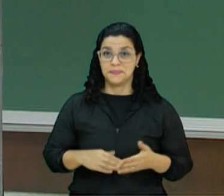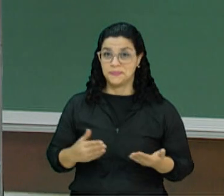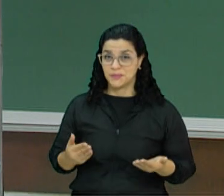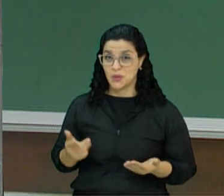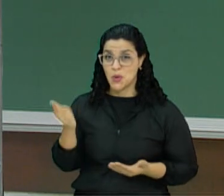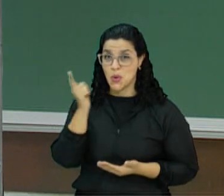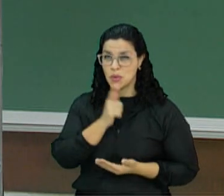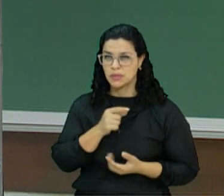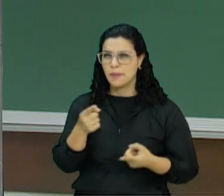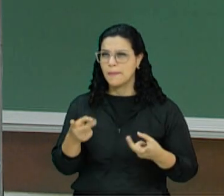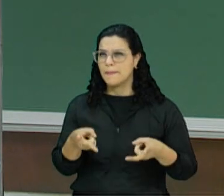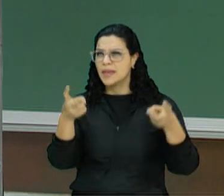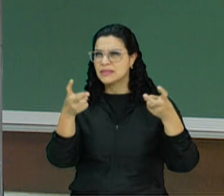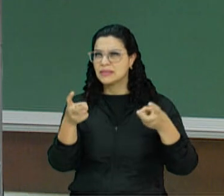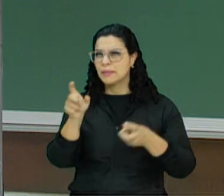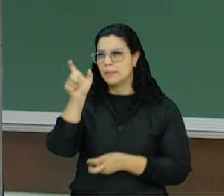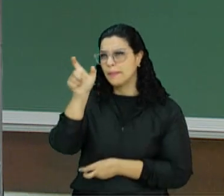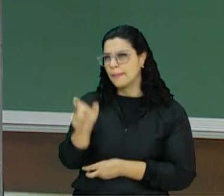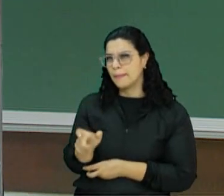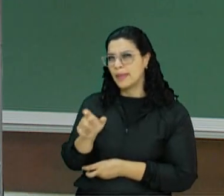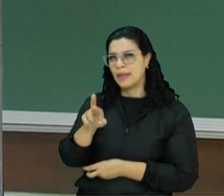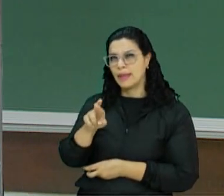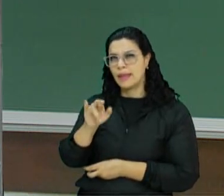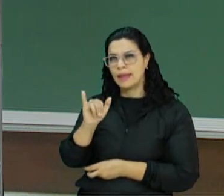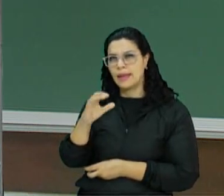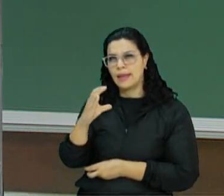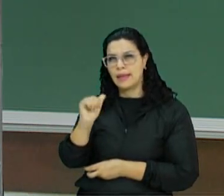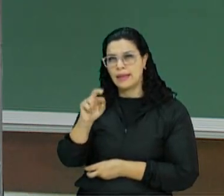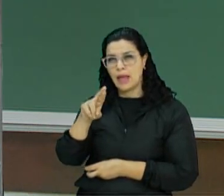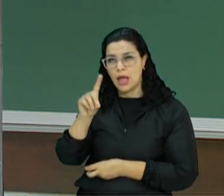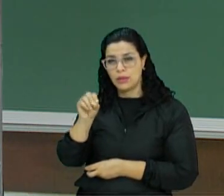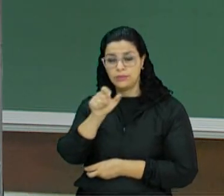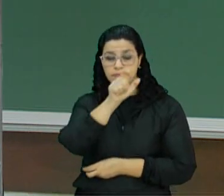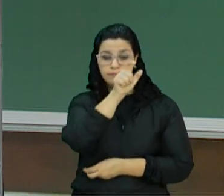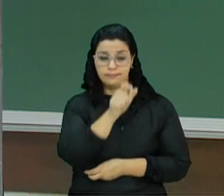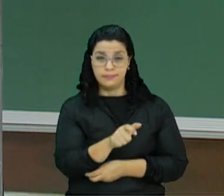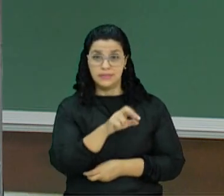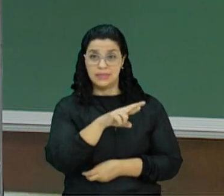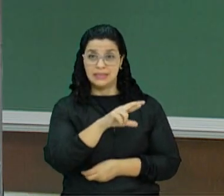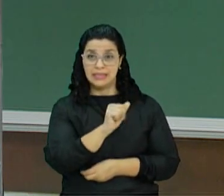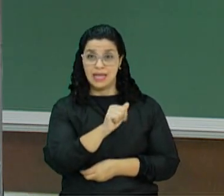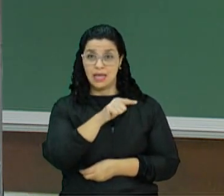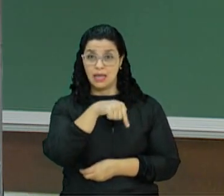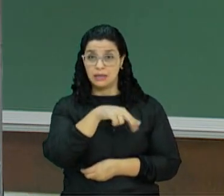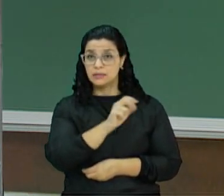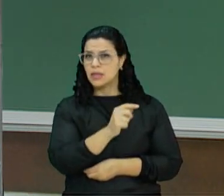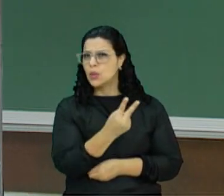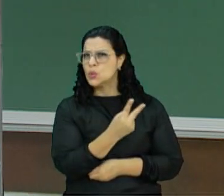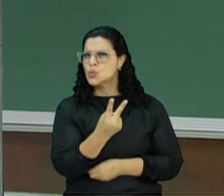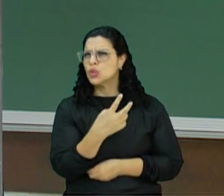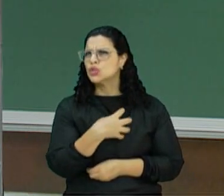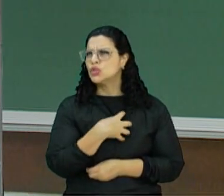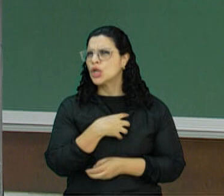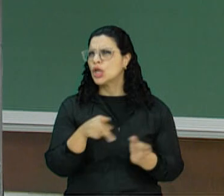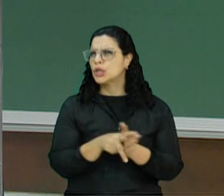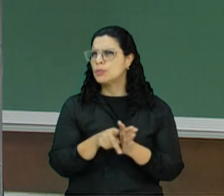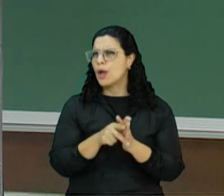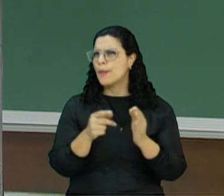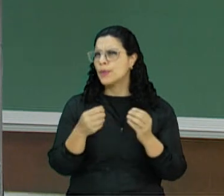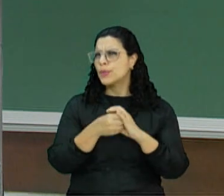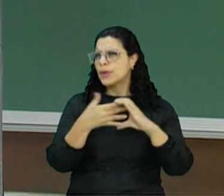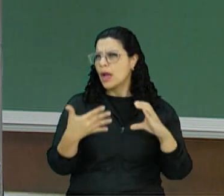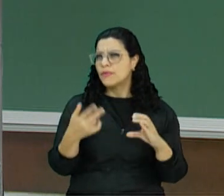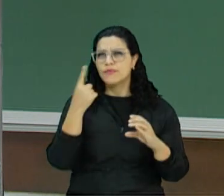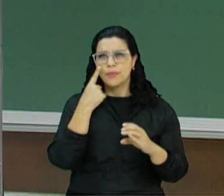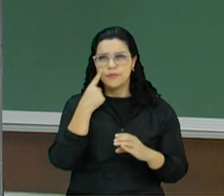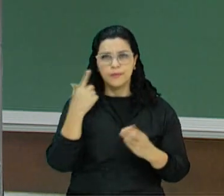E aí, vocês conseguiram perceber durante todo o conto até aqui quais são as características dessas personagens, a Raquel e o Ricardo?